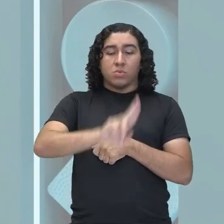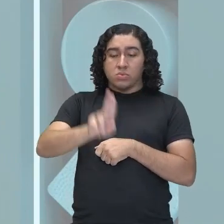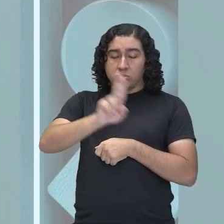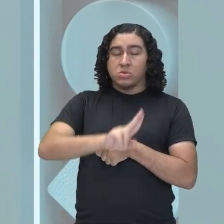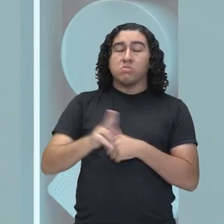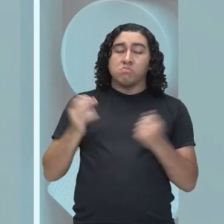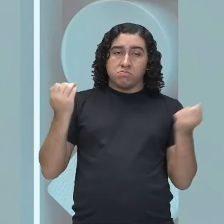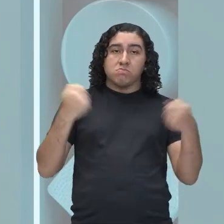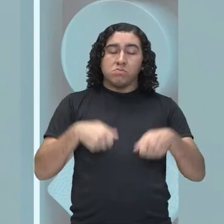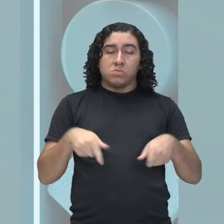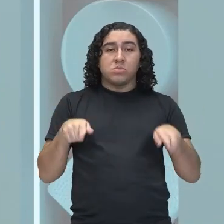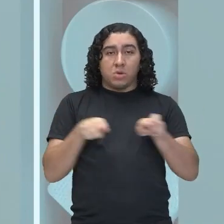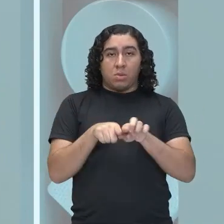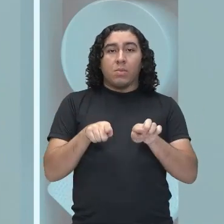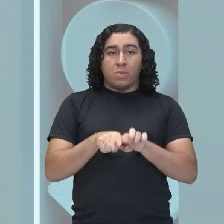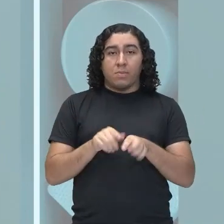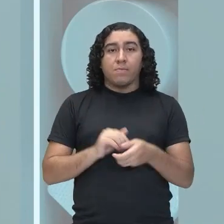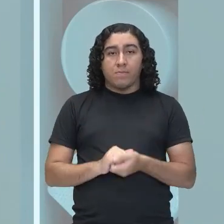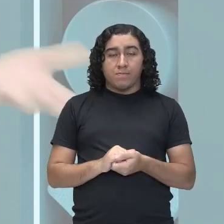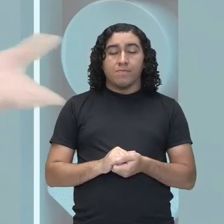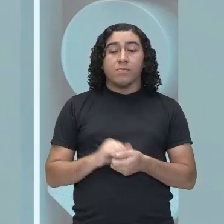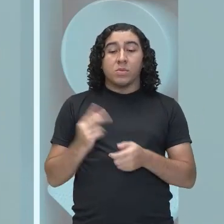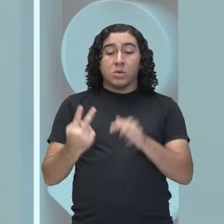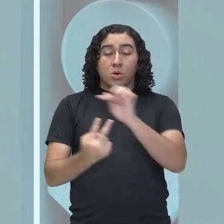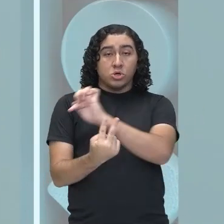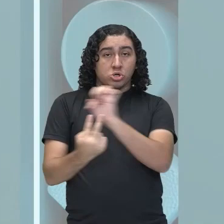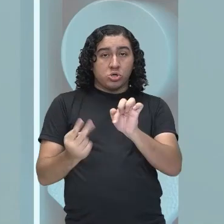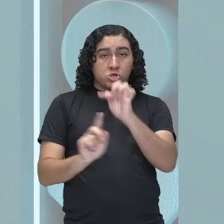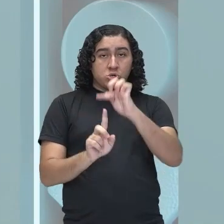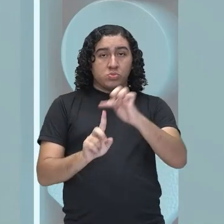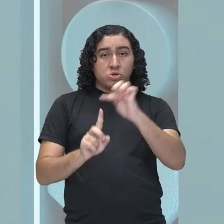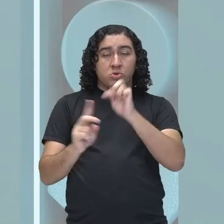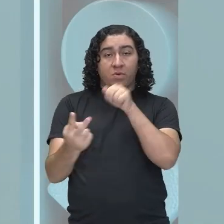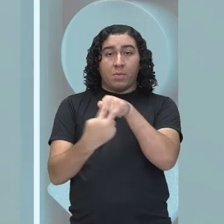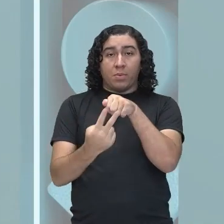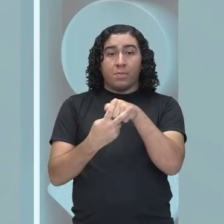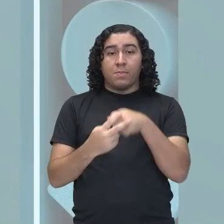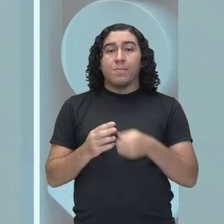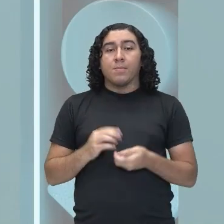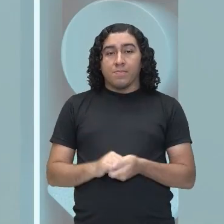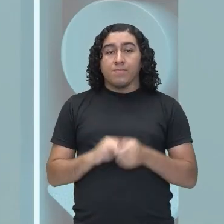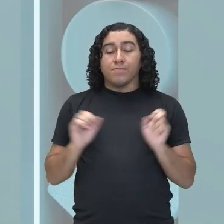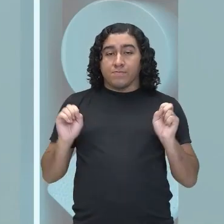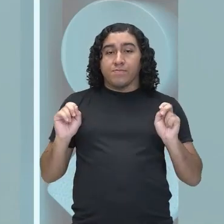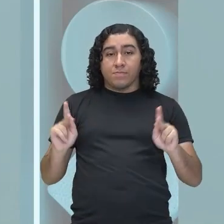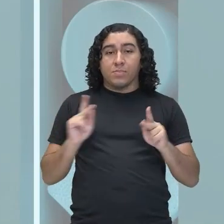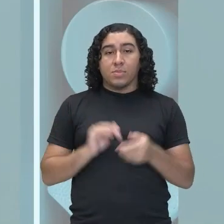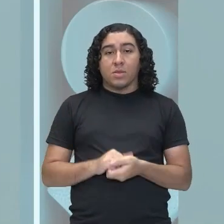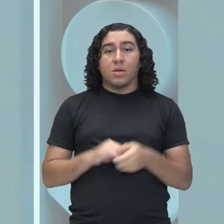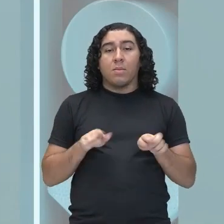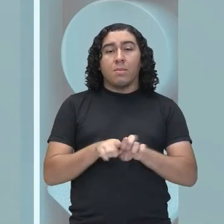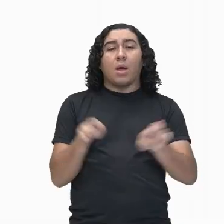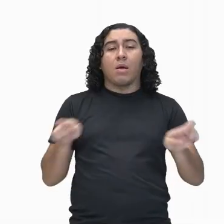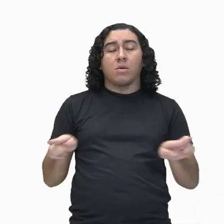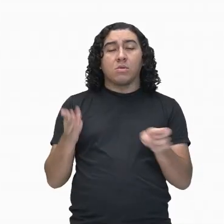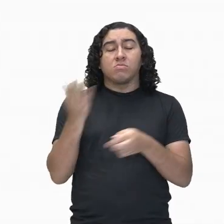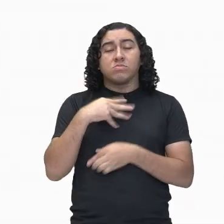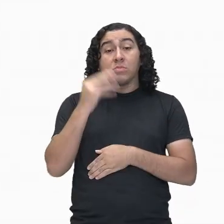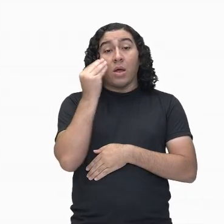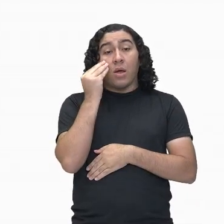utilizamos tanto para os verbos regulares como para os verbos irregulares Ok mas vamos ver aqui alguns